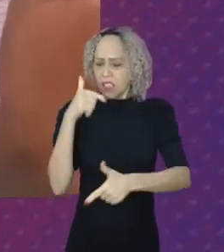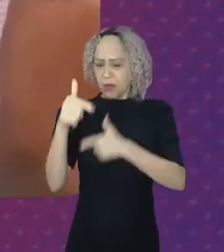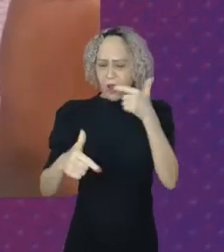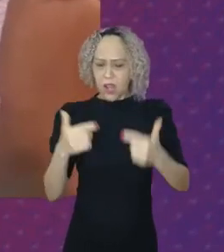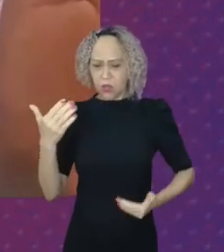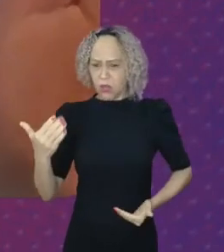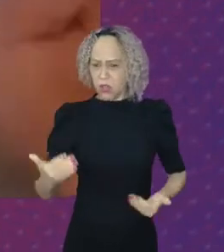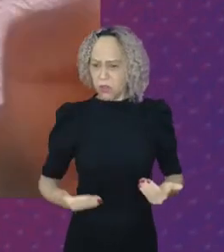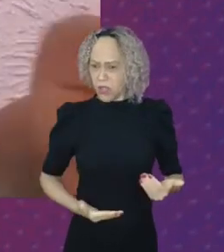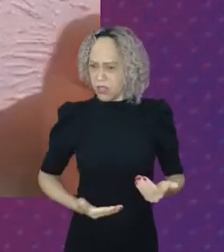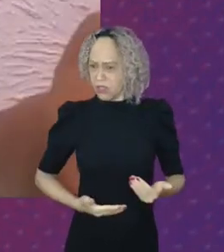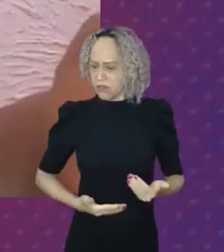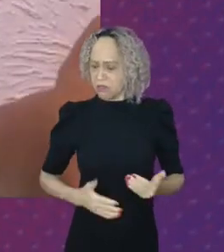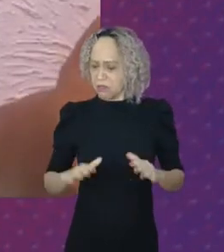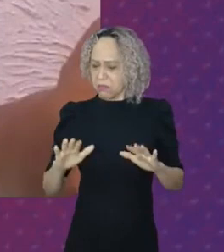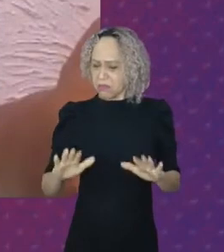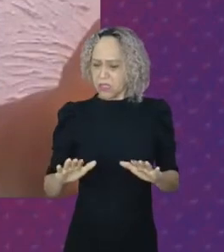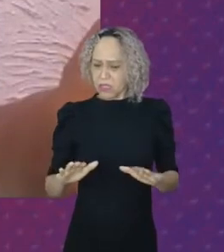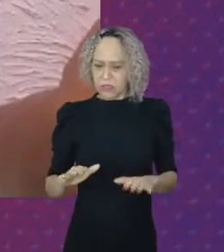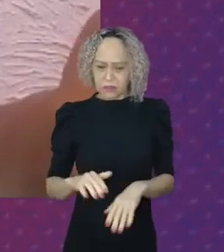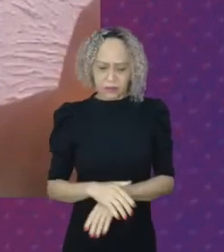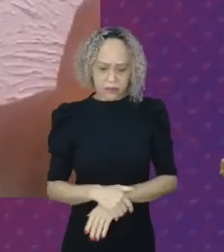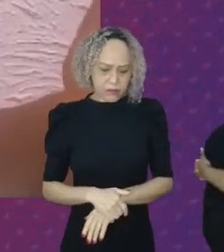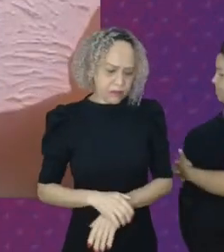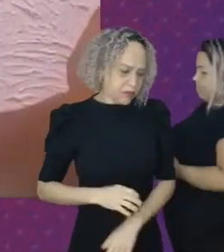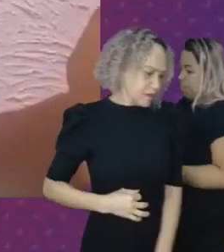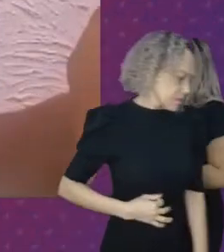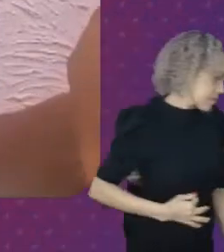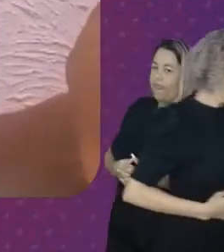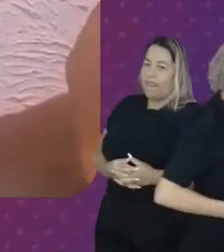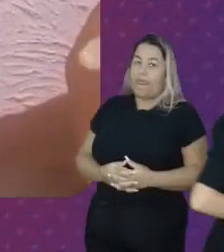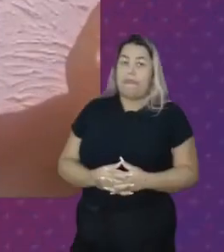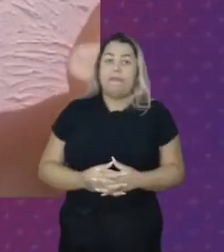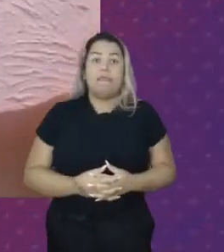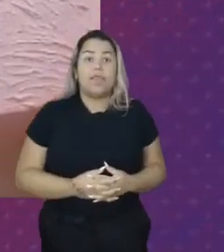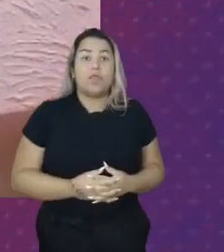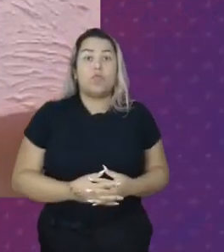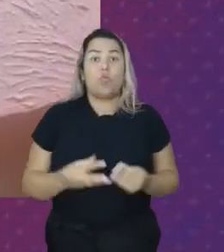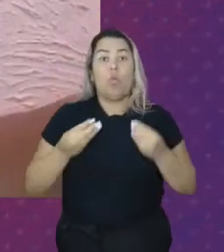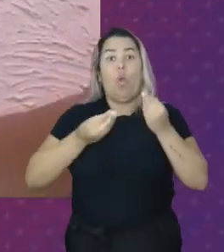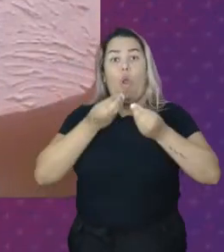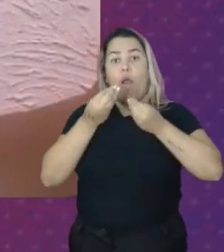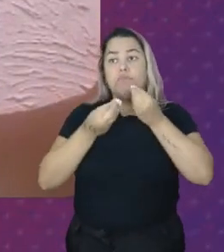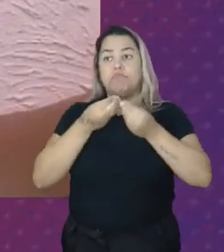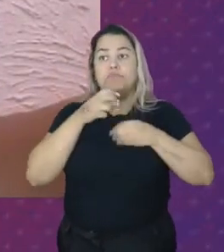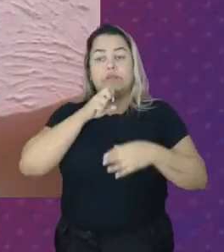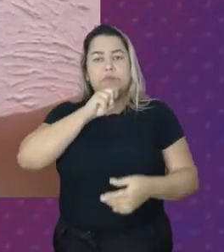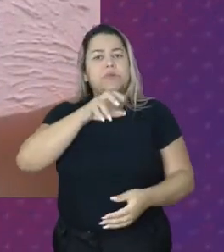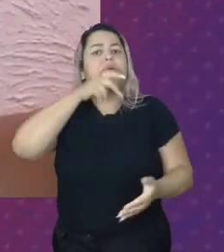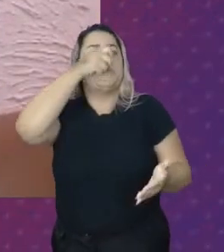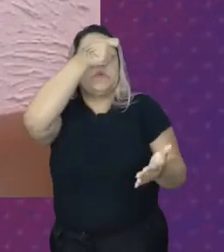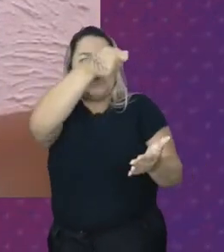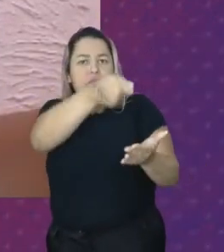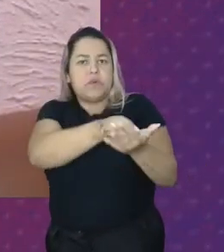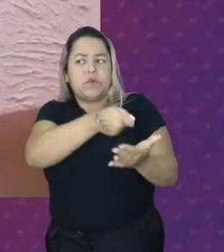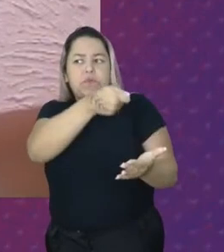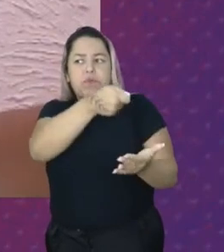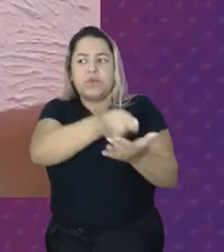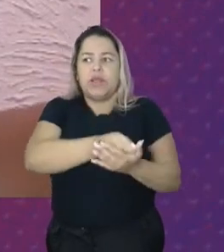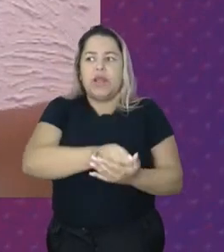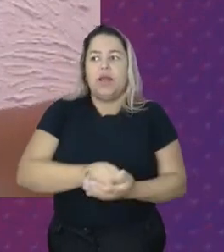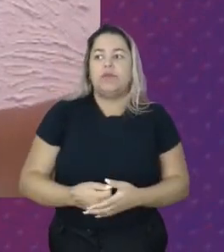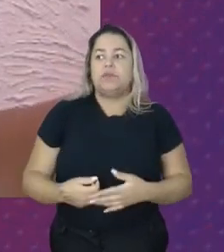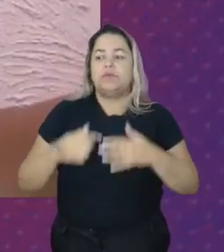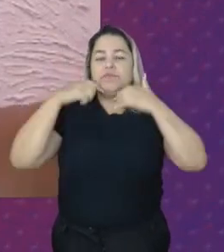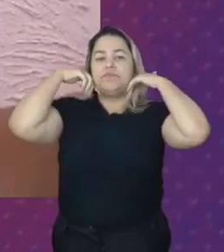trabalhadoras. Por isso que era empregada doméstica. Então, é como se fosse assim, tipo servidão, ser obrigado, né? Aí, quando